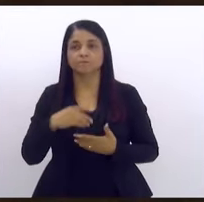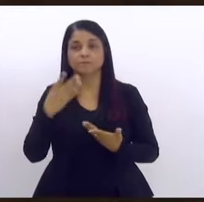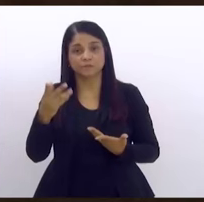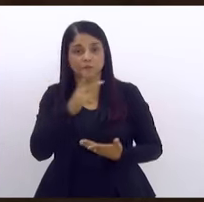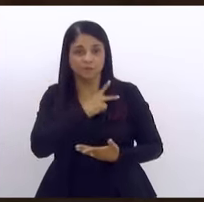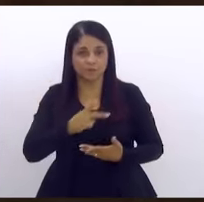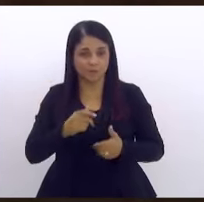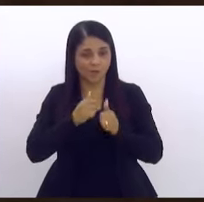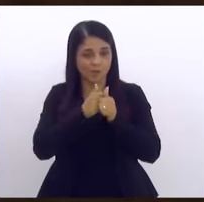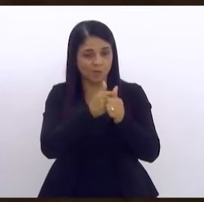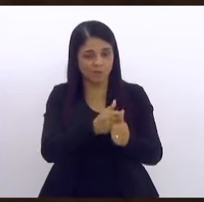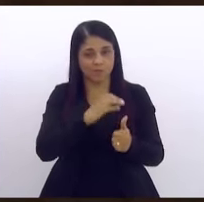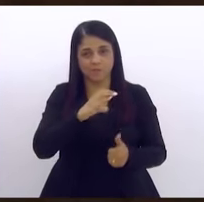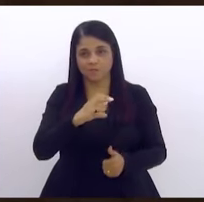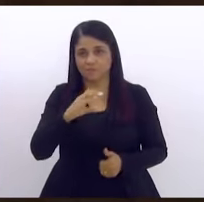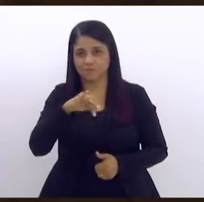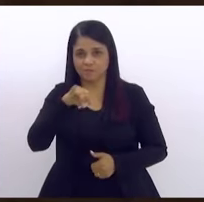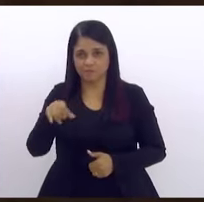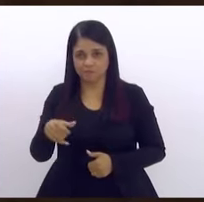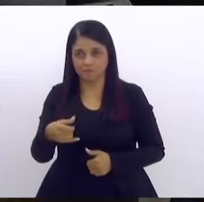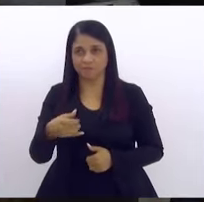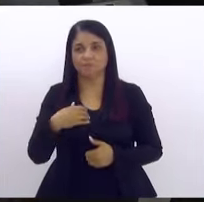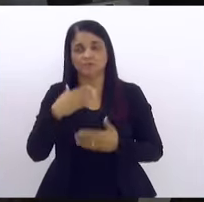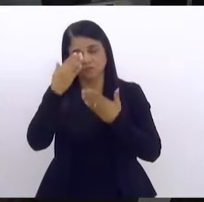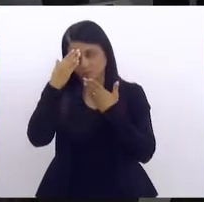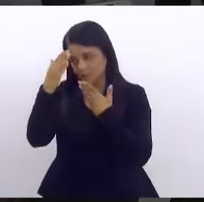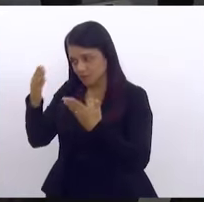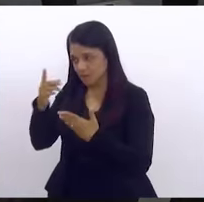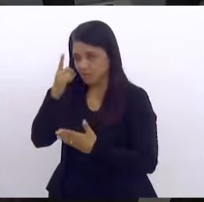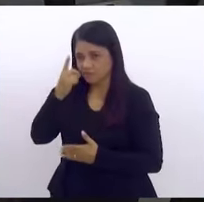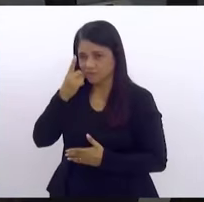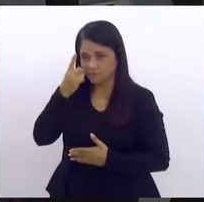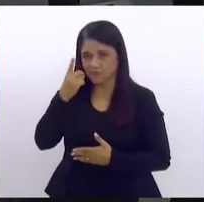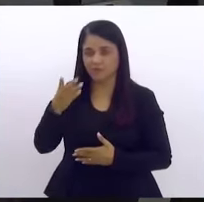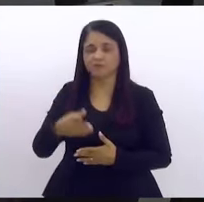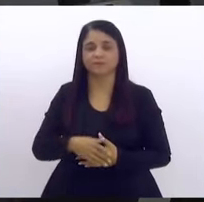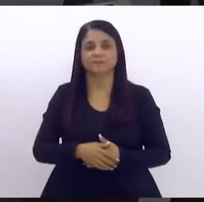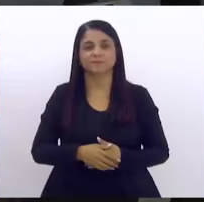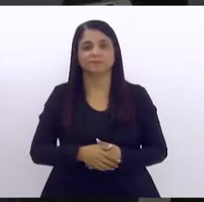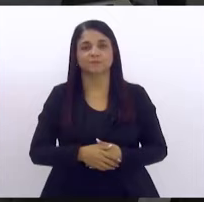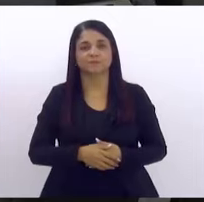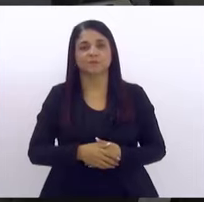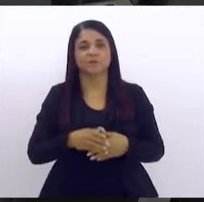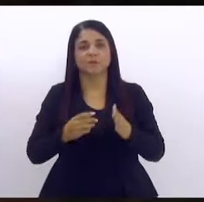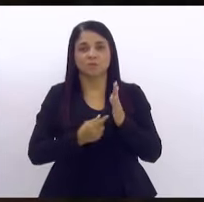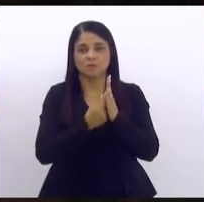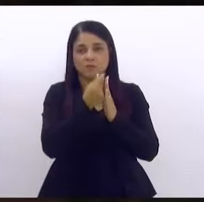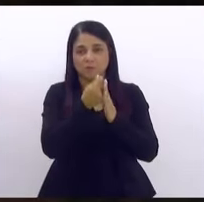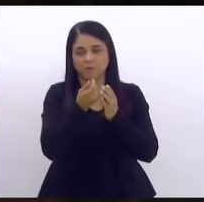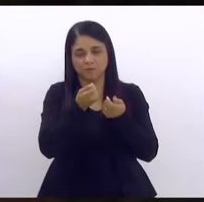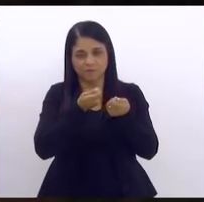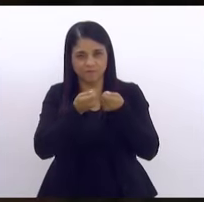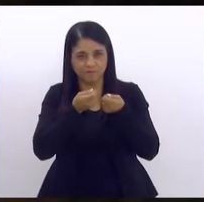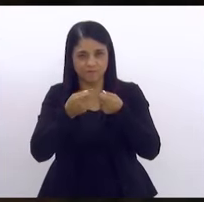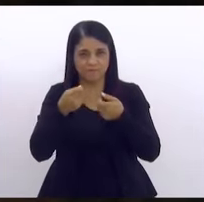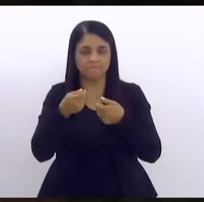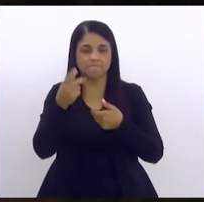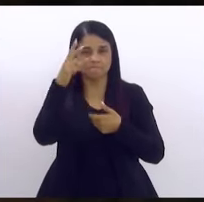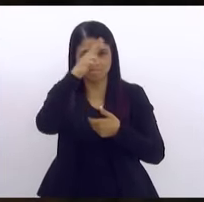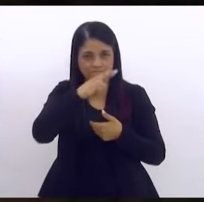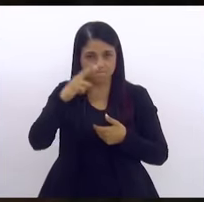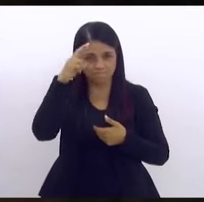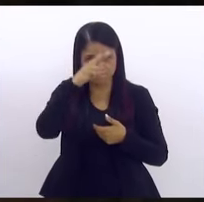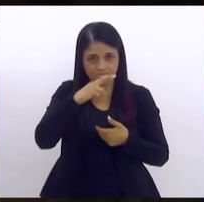Presidente, acompanha a CCJ. Muito obrigado, nosso nobre deputado Muni Neto. Orçamento, Finança e Fiscalização Financeira